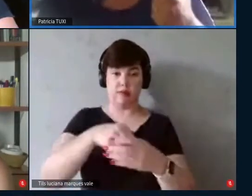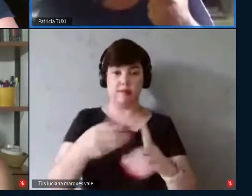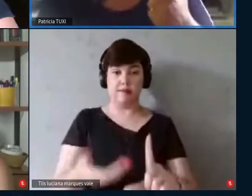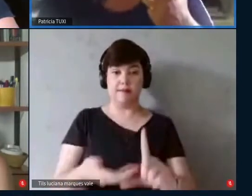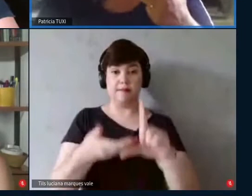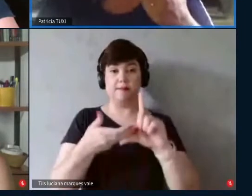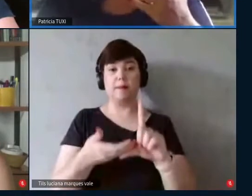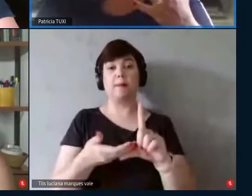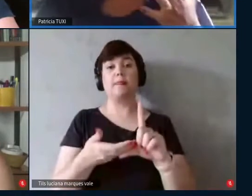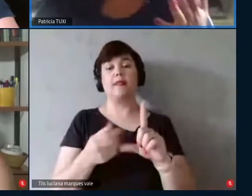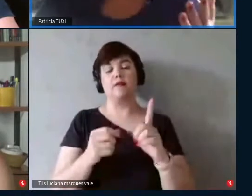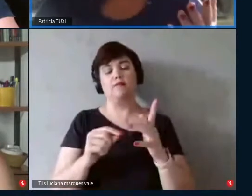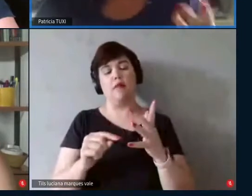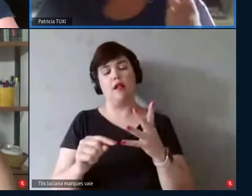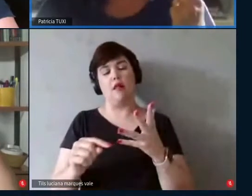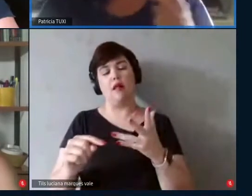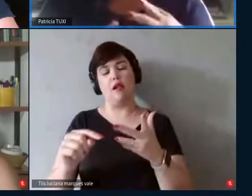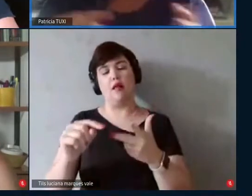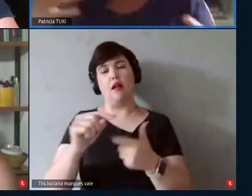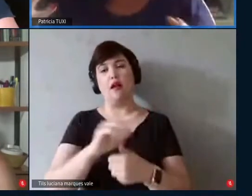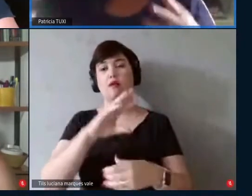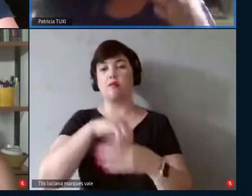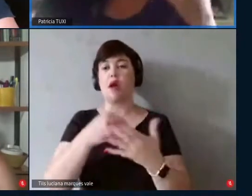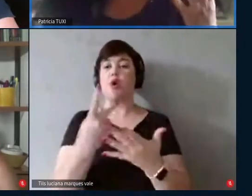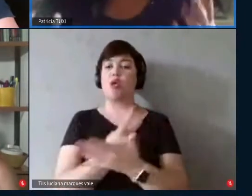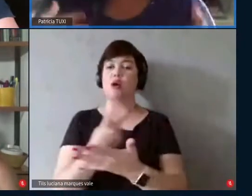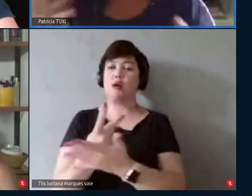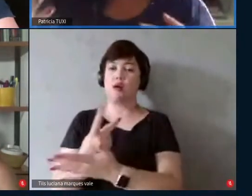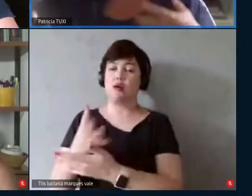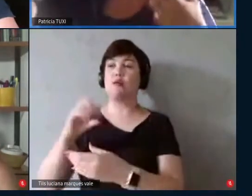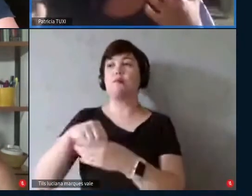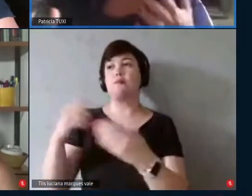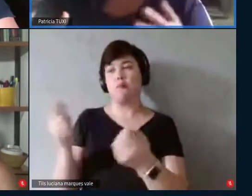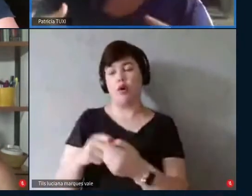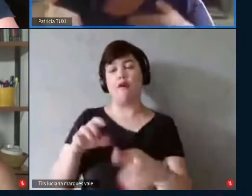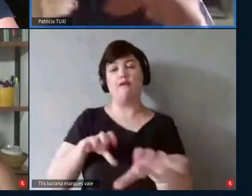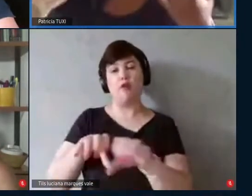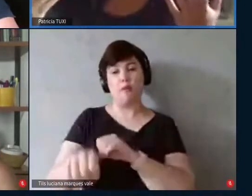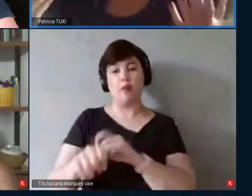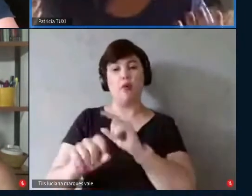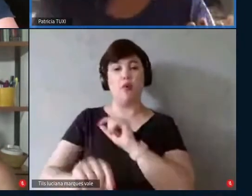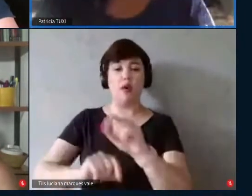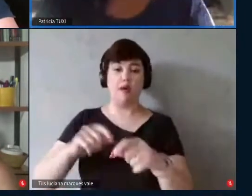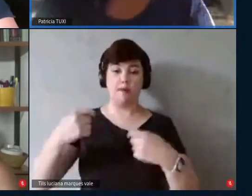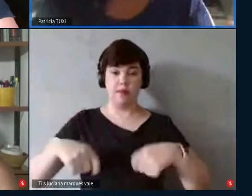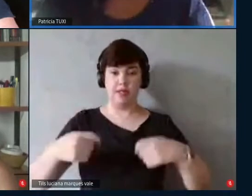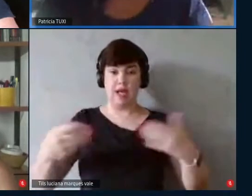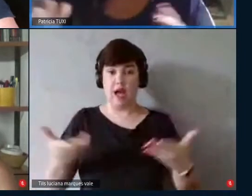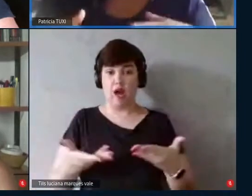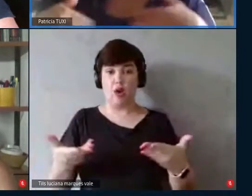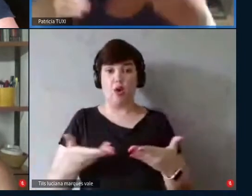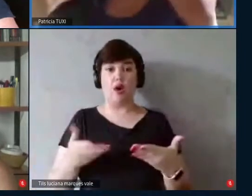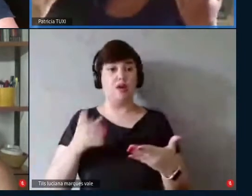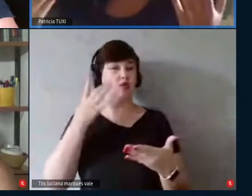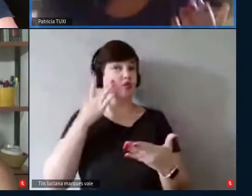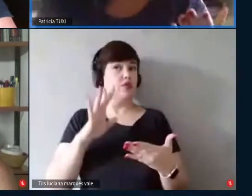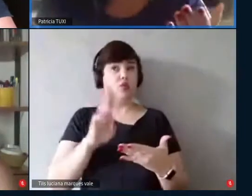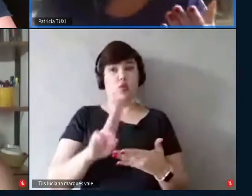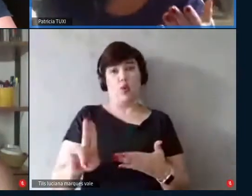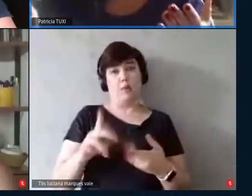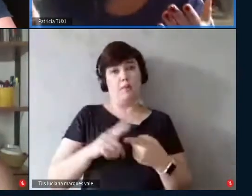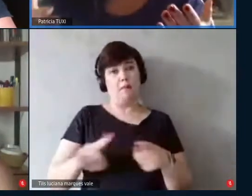Deputados, esse tipo de ocorrência que leva a uma formação que necessita agora, talvez não de um nome, mas